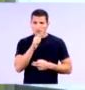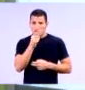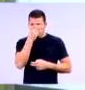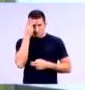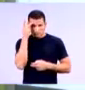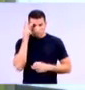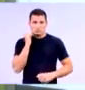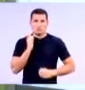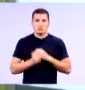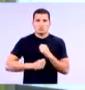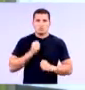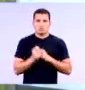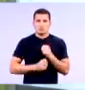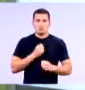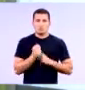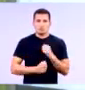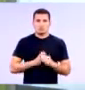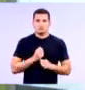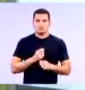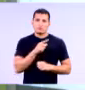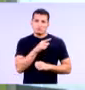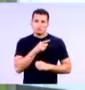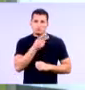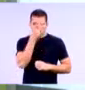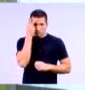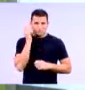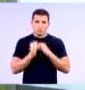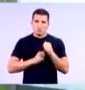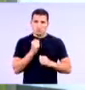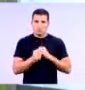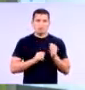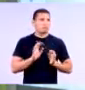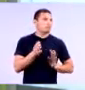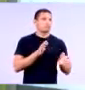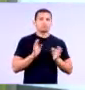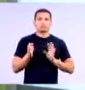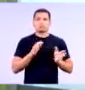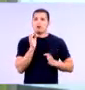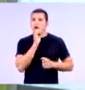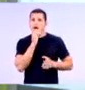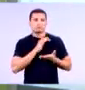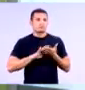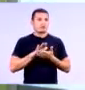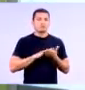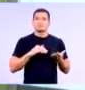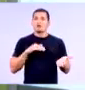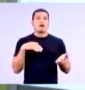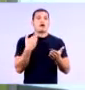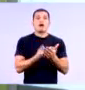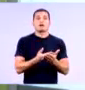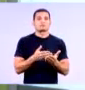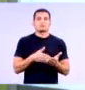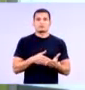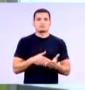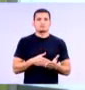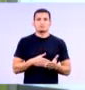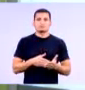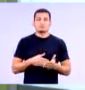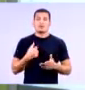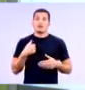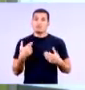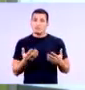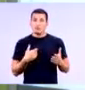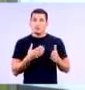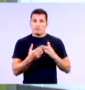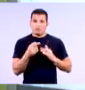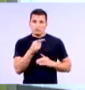correr, né? A pessoa vai correr sem rumo, sem velocidade, vai até onde, né? Então, eu peço para